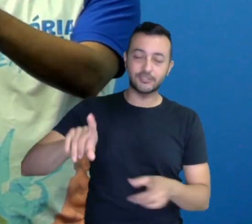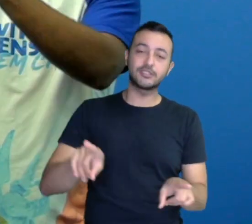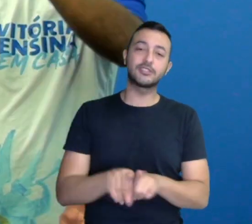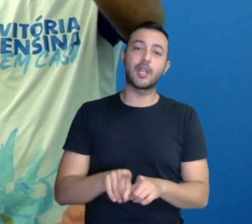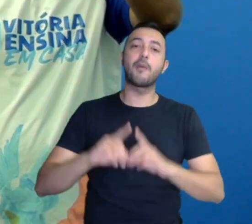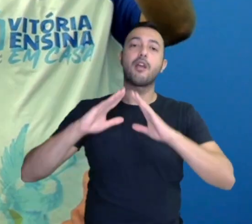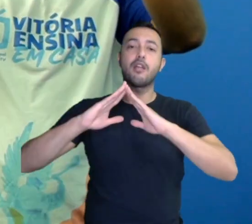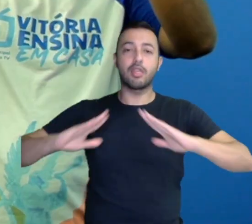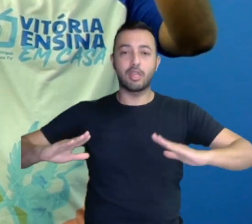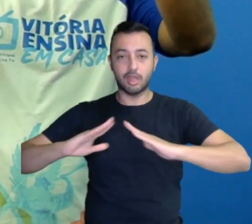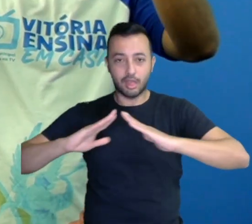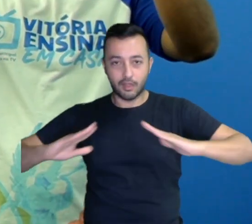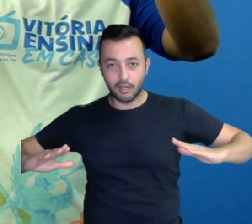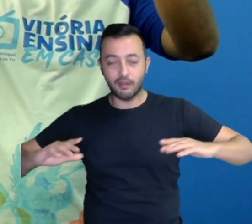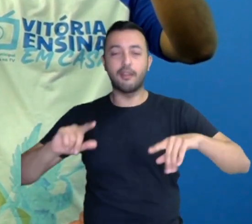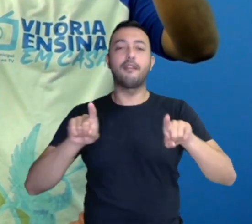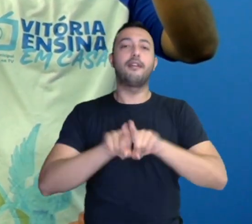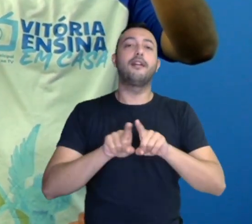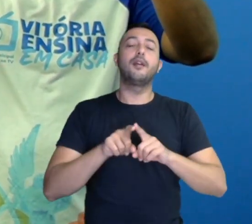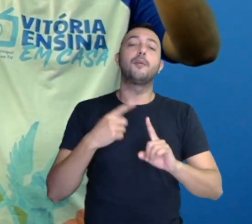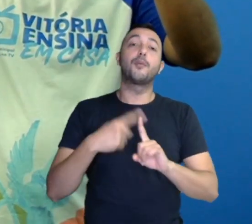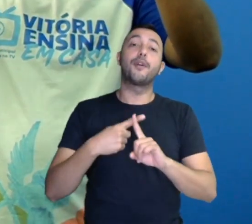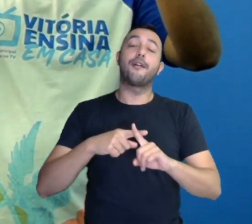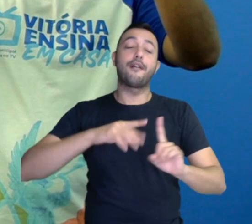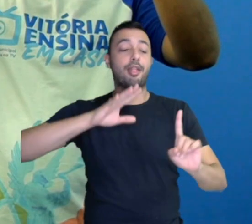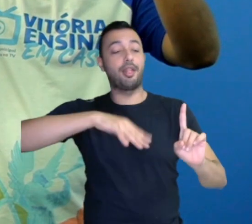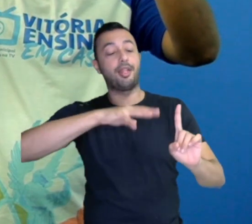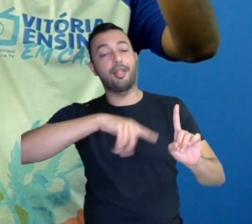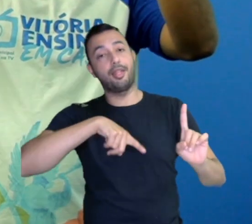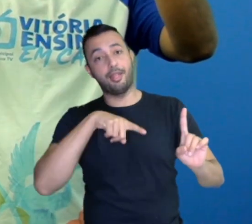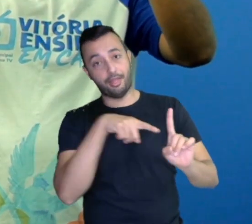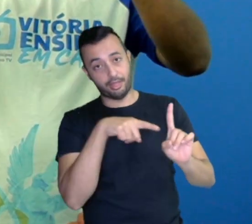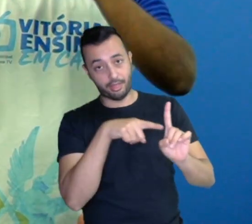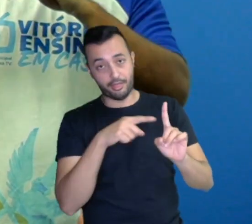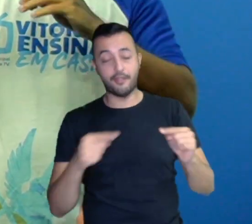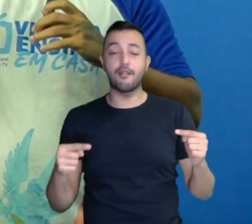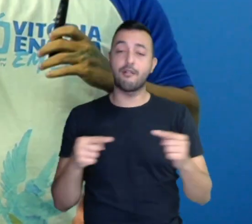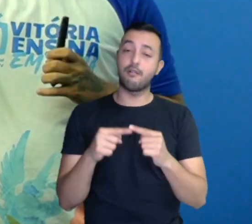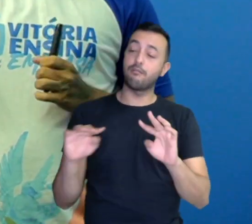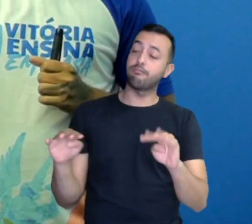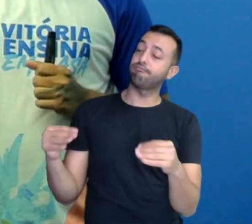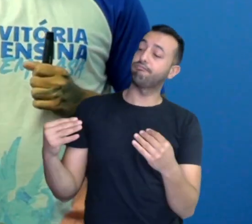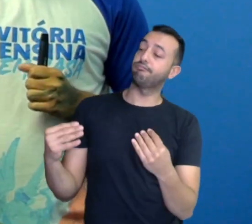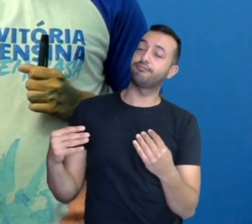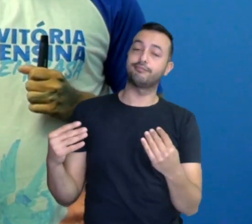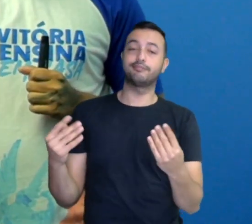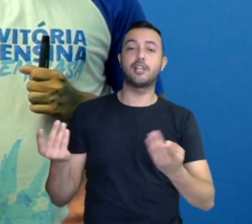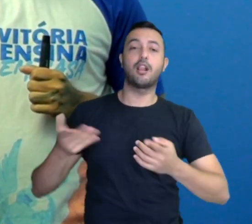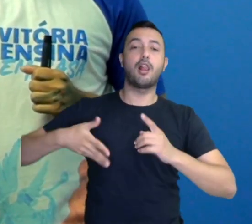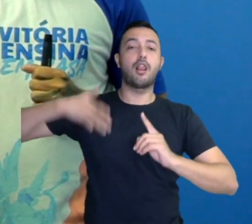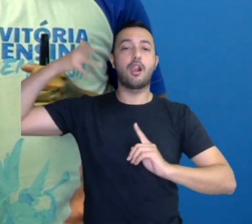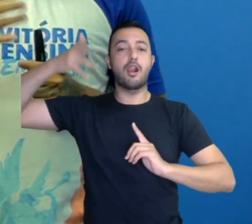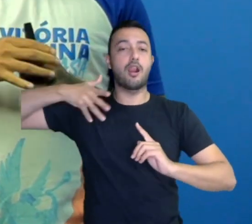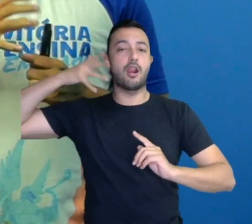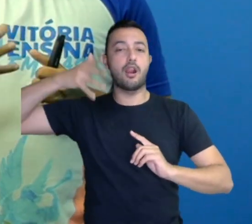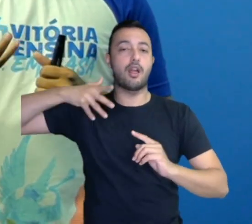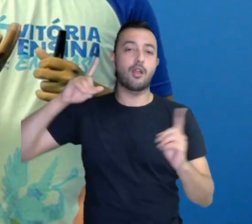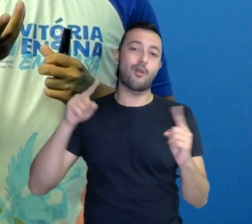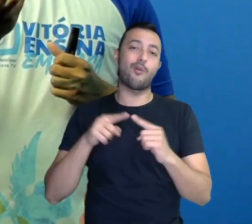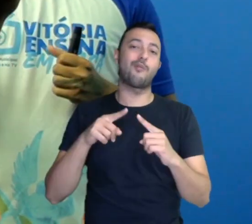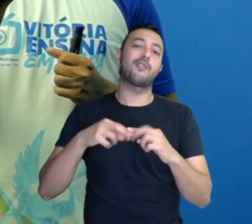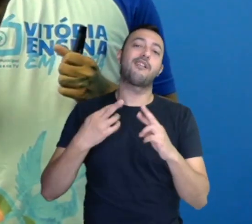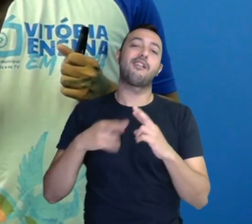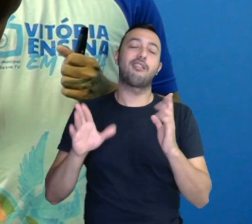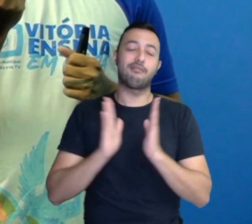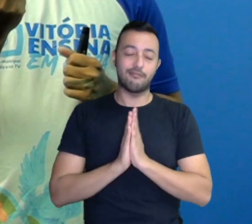também, né? Porque a realeza aqui nesse momento está muito ligado ao discurso religioso, certo?